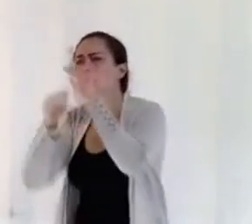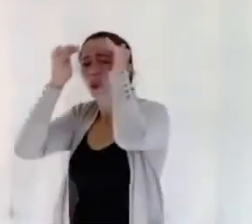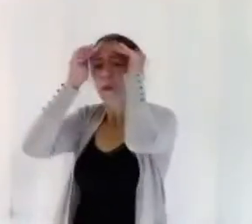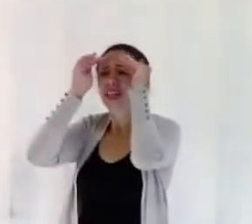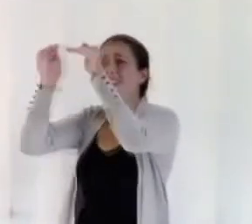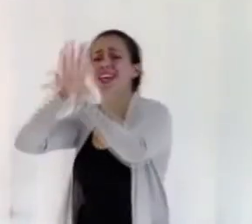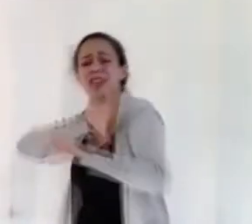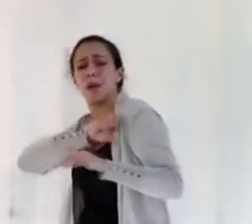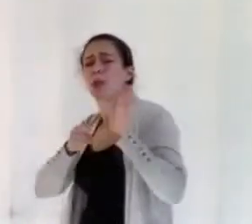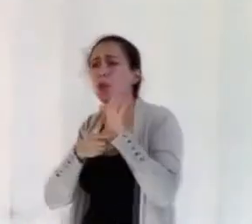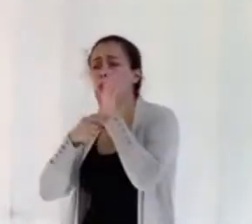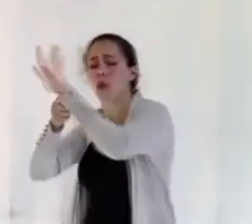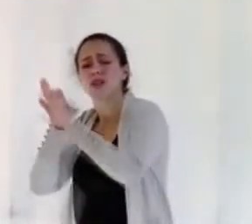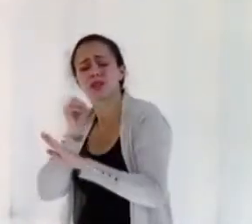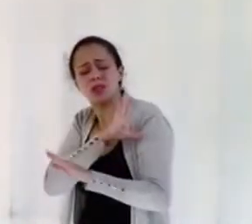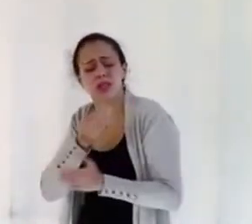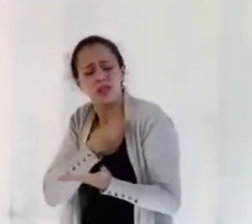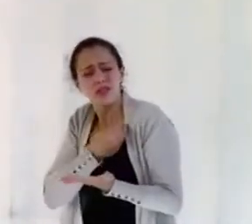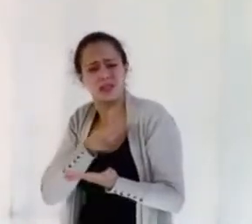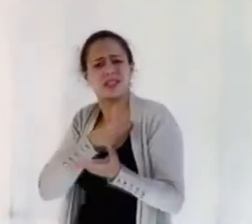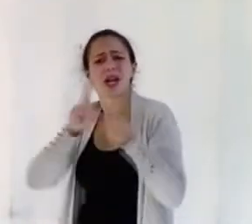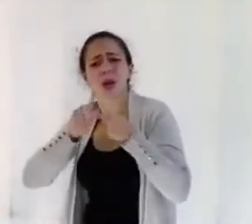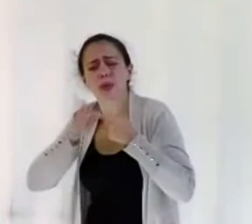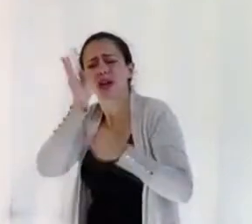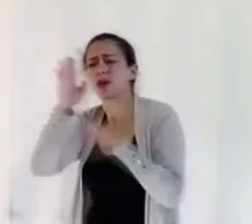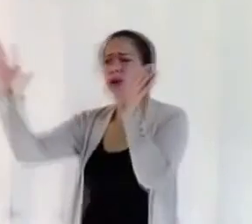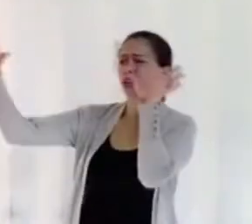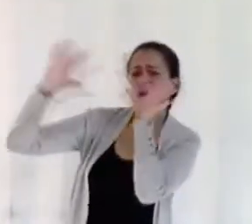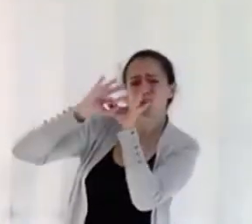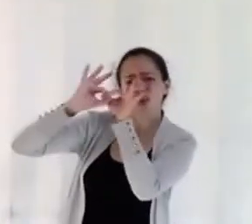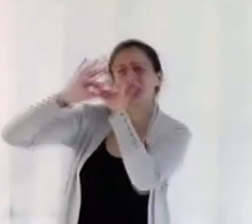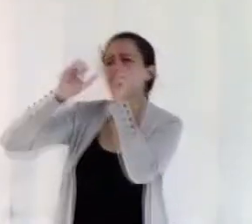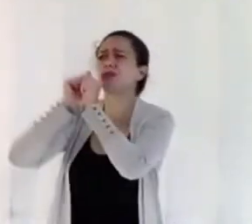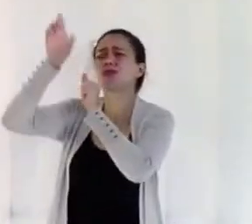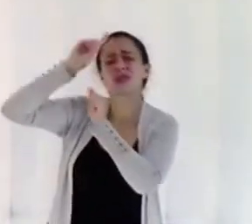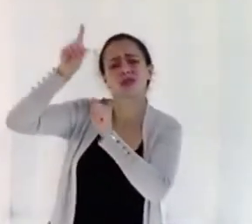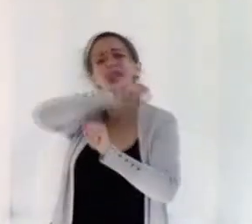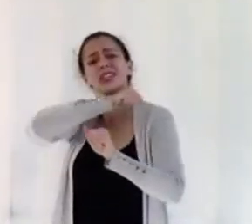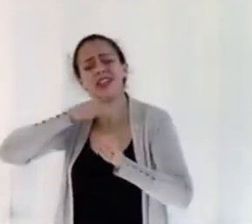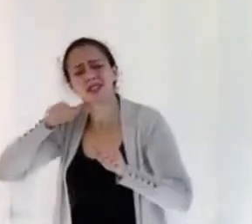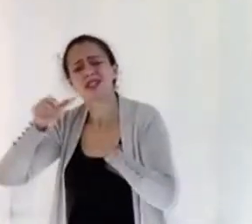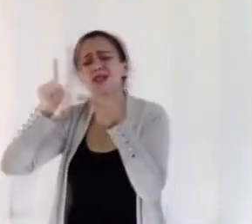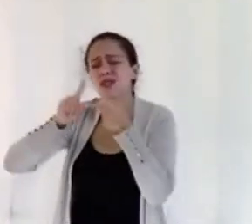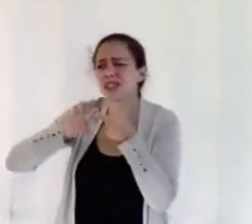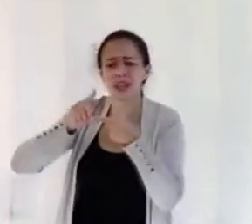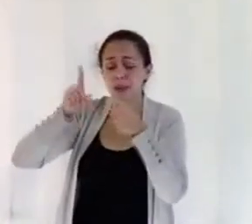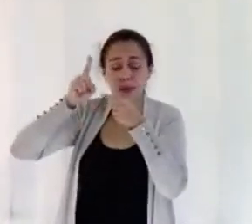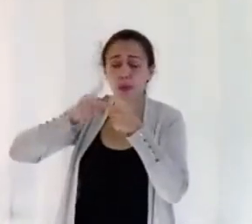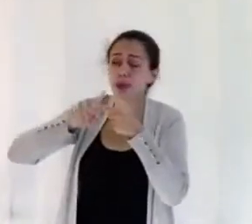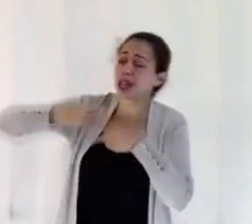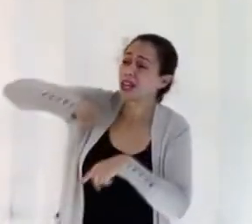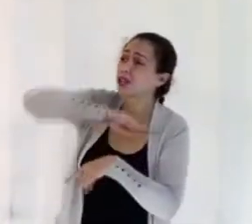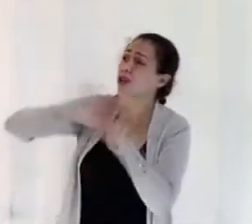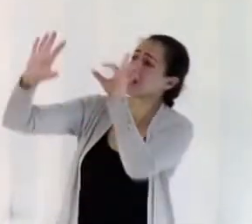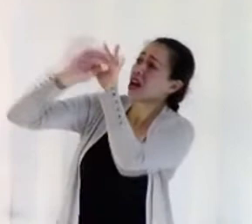uma nova vida, daquele que rasgou o véu, daquele que nos possibilitou ter esse livre acesso diante do Pai. É a Ele que